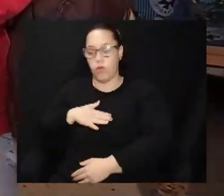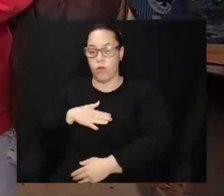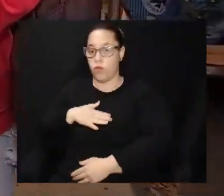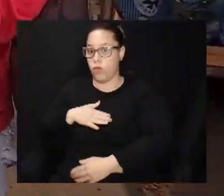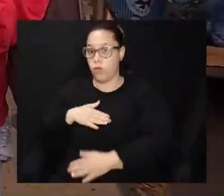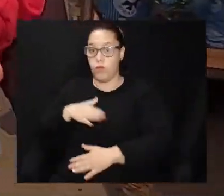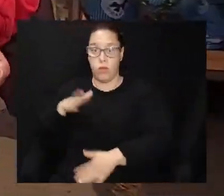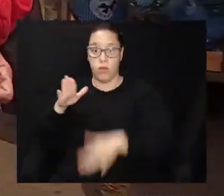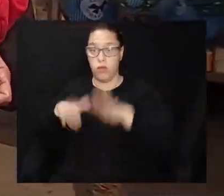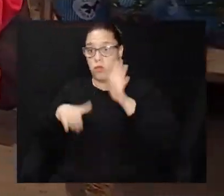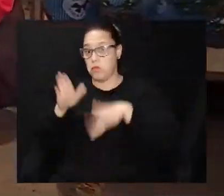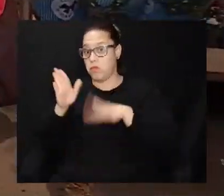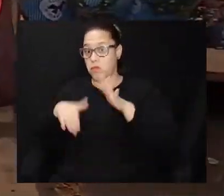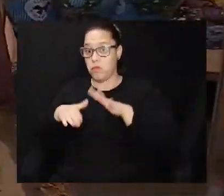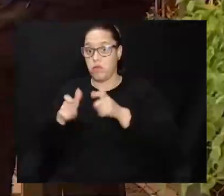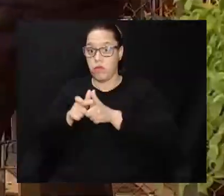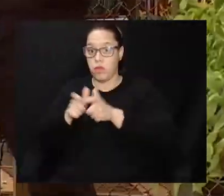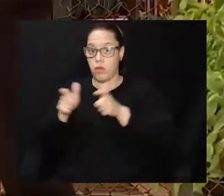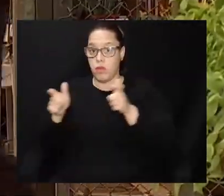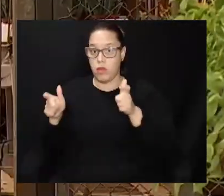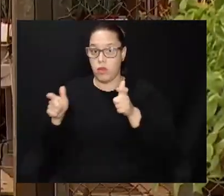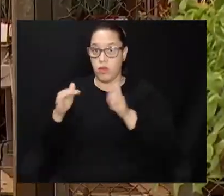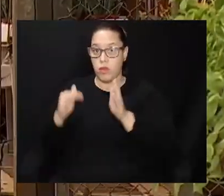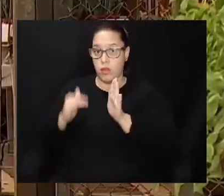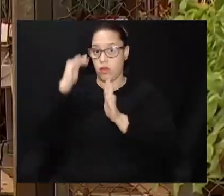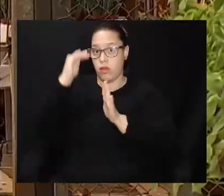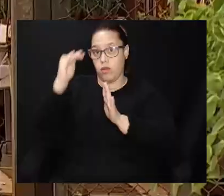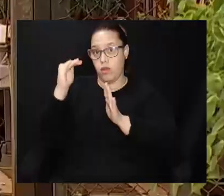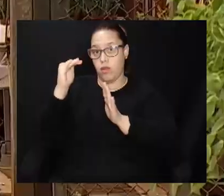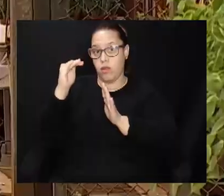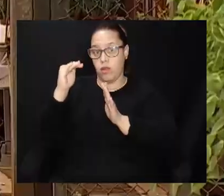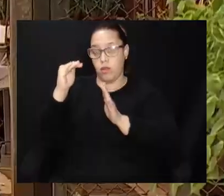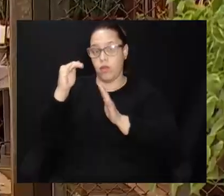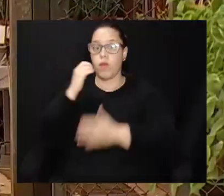itens deu uma elevada muito boa, mas assim, o pessoal